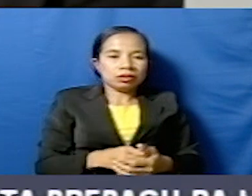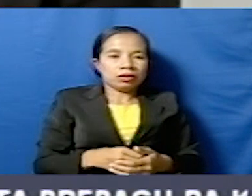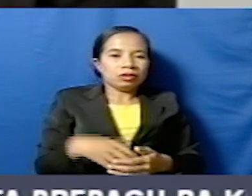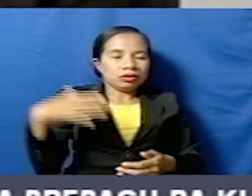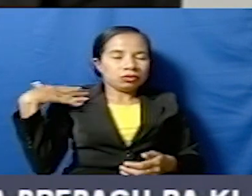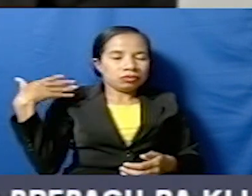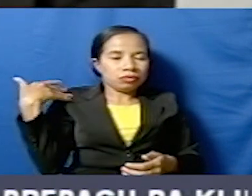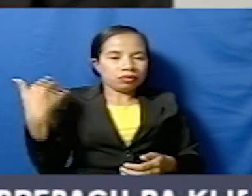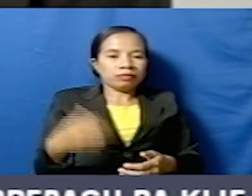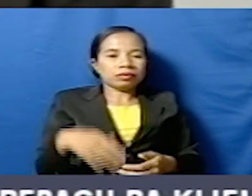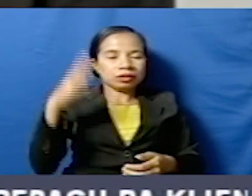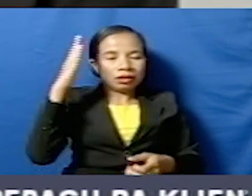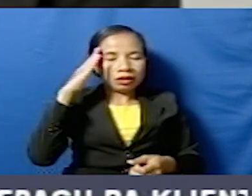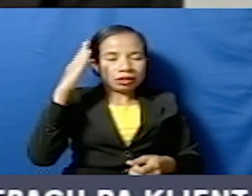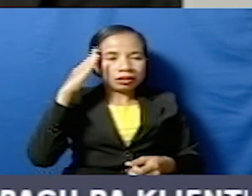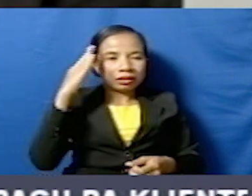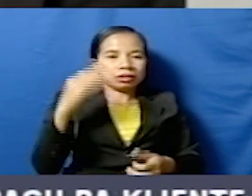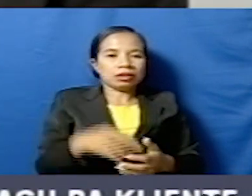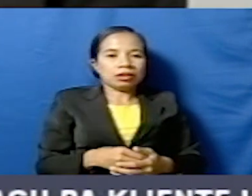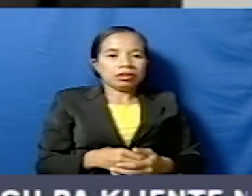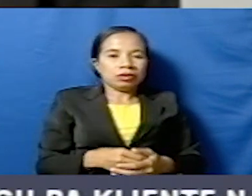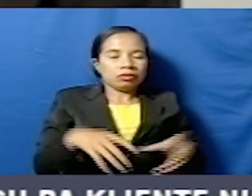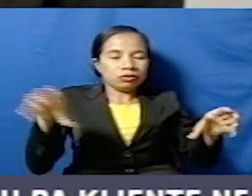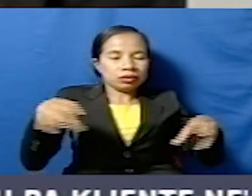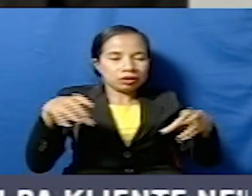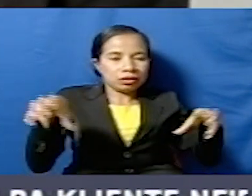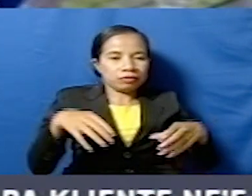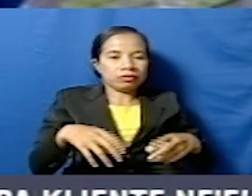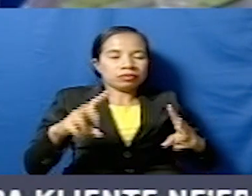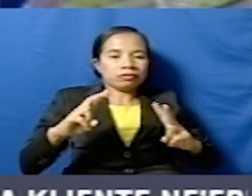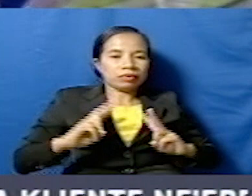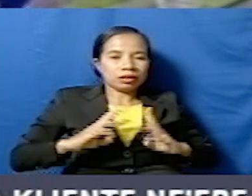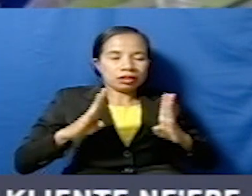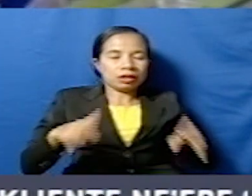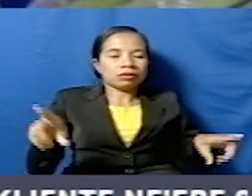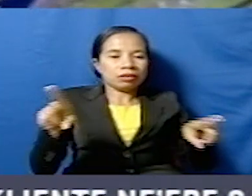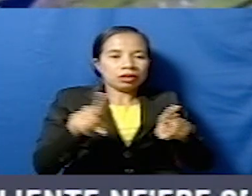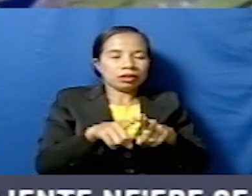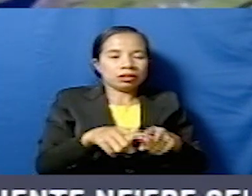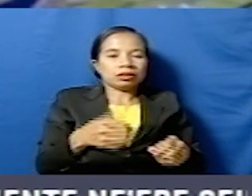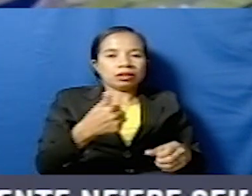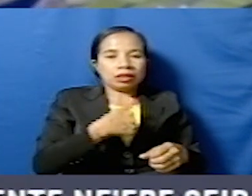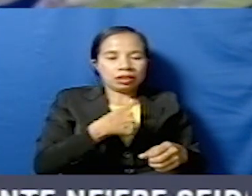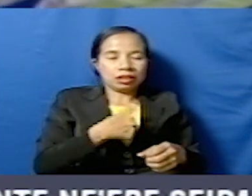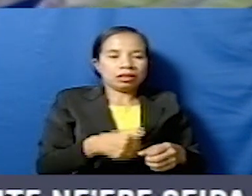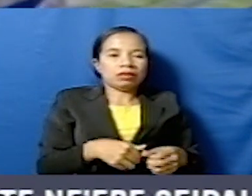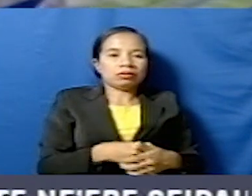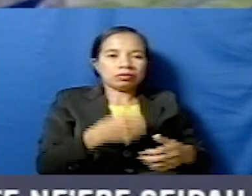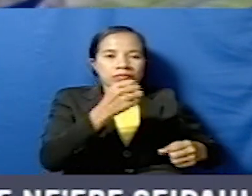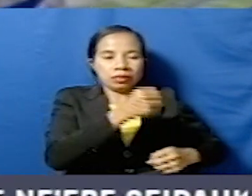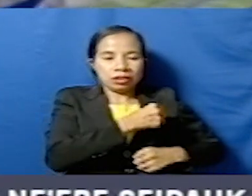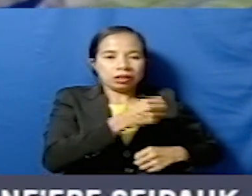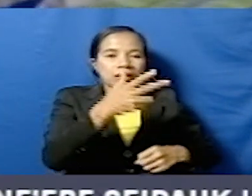Jovem Resistência ne reconhece o obra saudoso Nien Fossai Factos Acto Brutalismo Militar